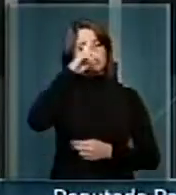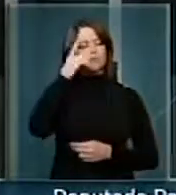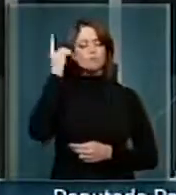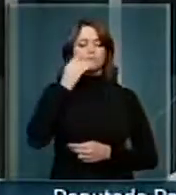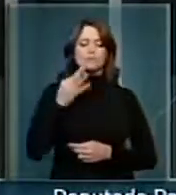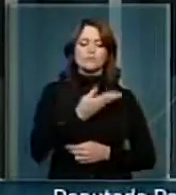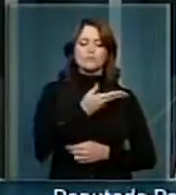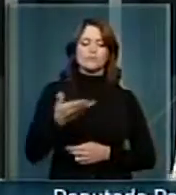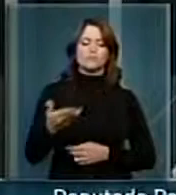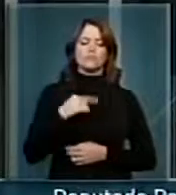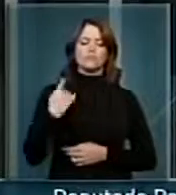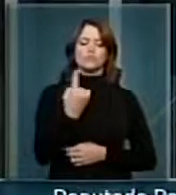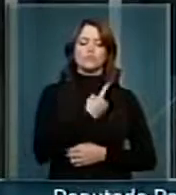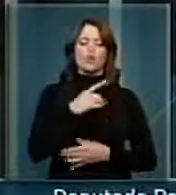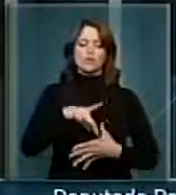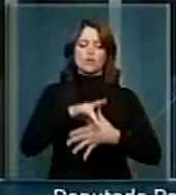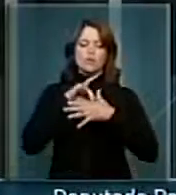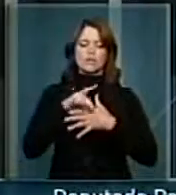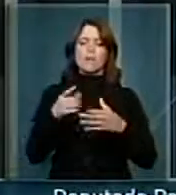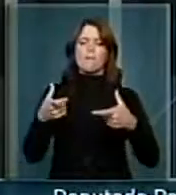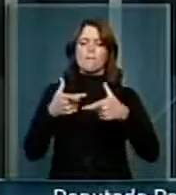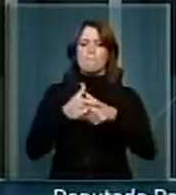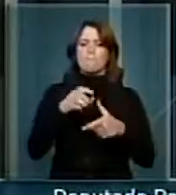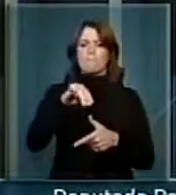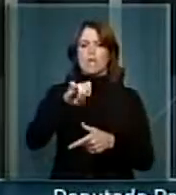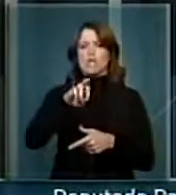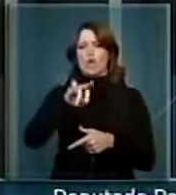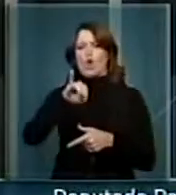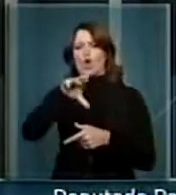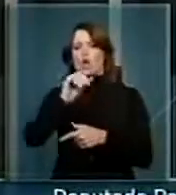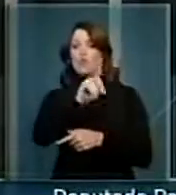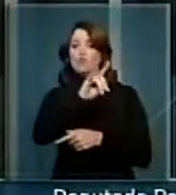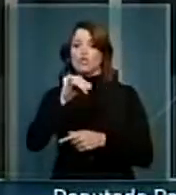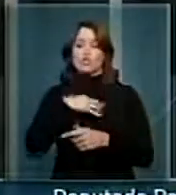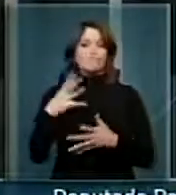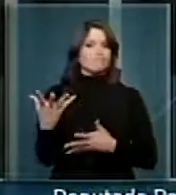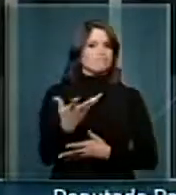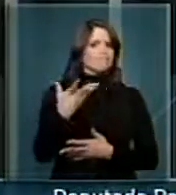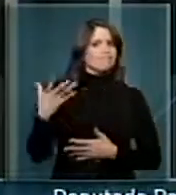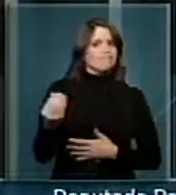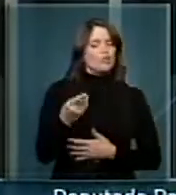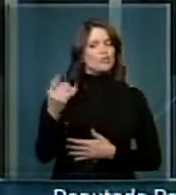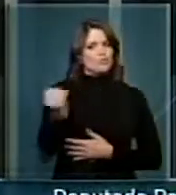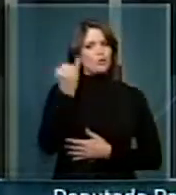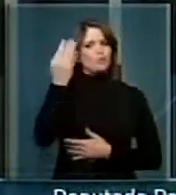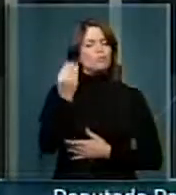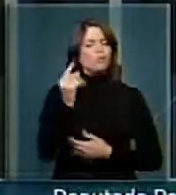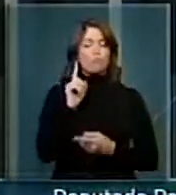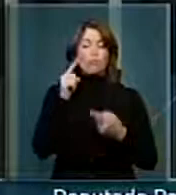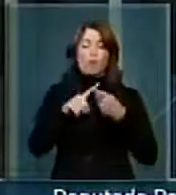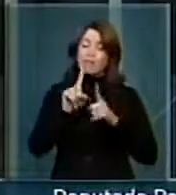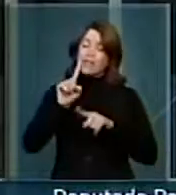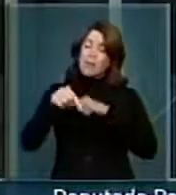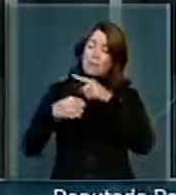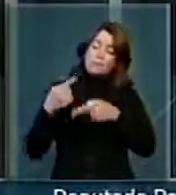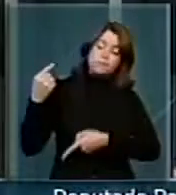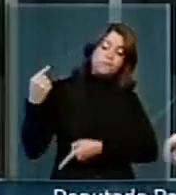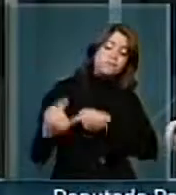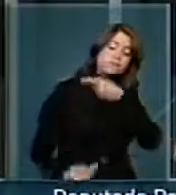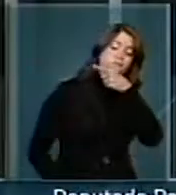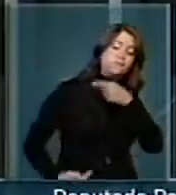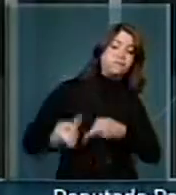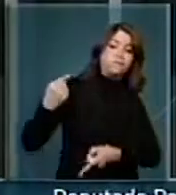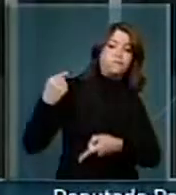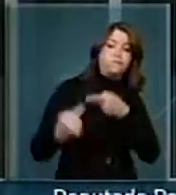senhores, nós da liderança da minoria, num dia que eu diria um dia glorioso, porque ao final de um longo embate,